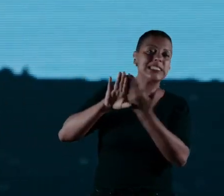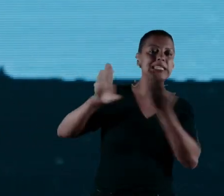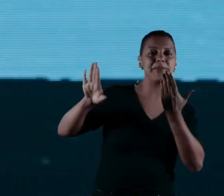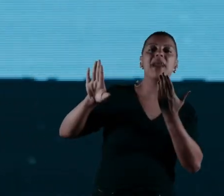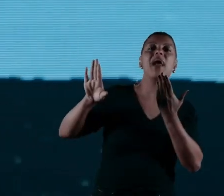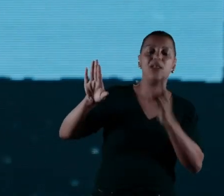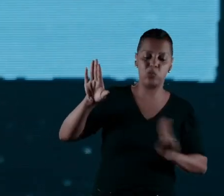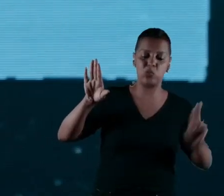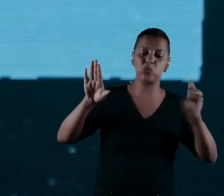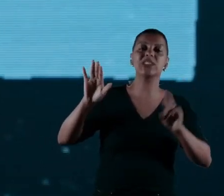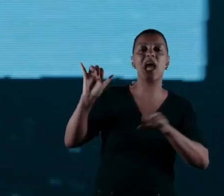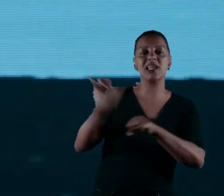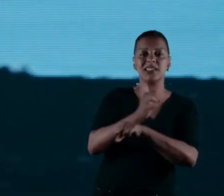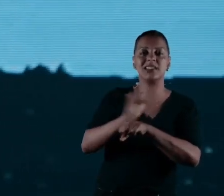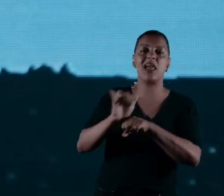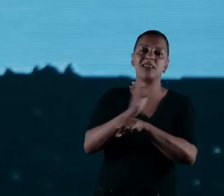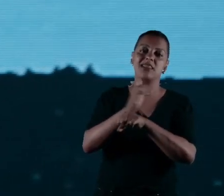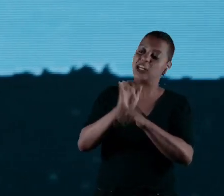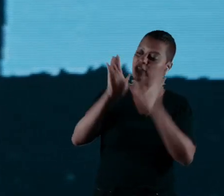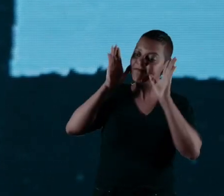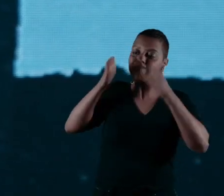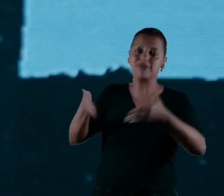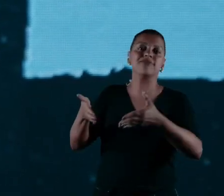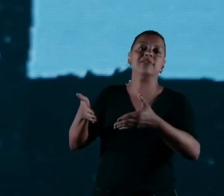Então, quando a Bíblia diz assim: santifica-os na